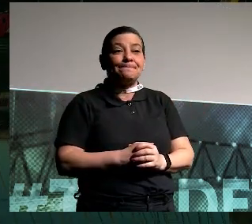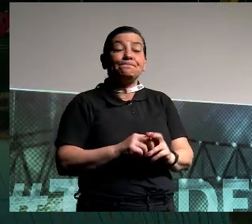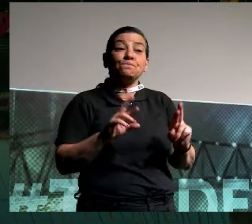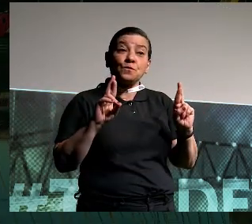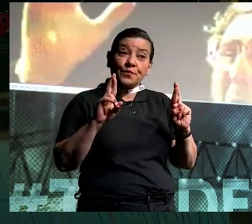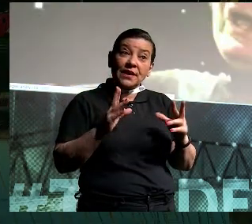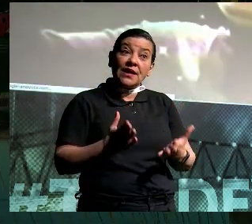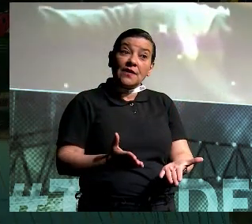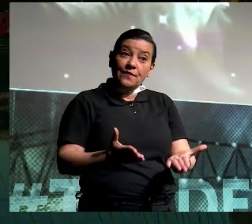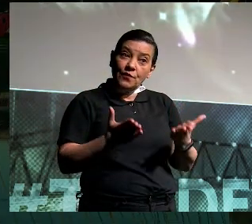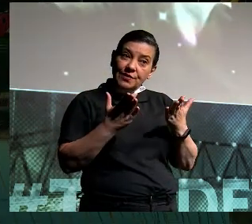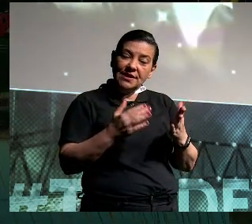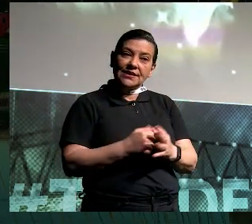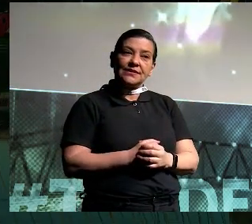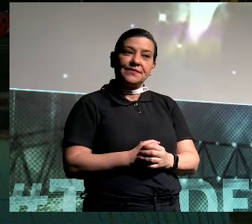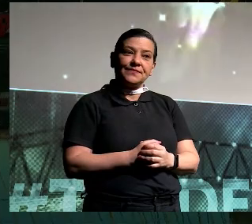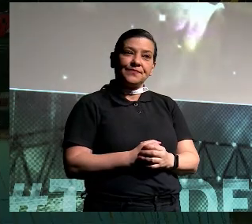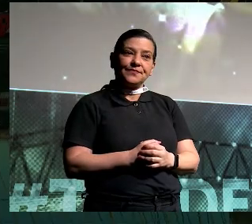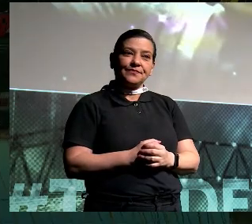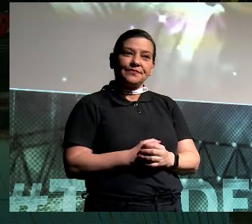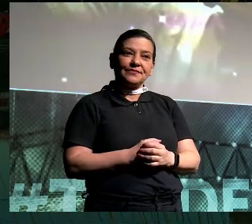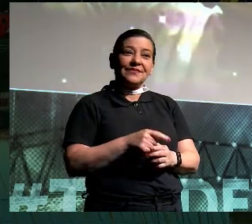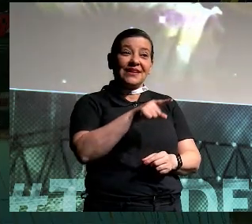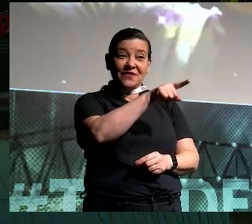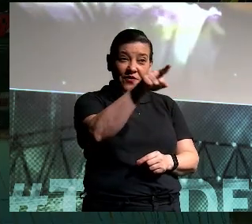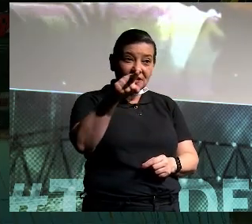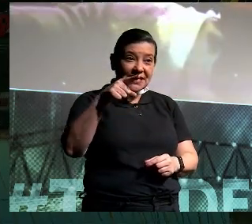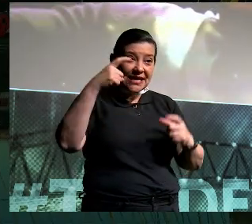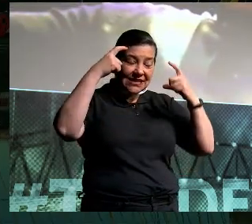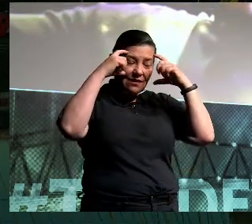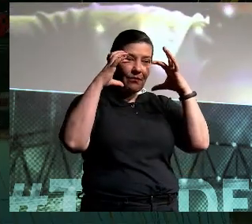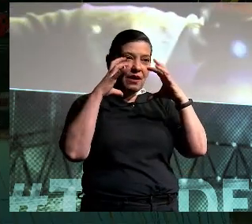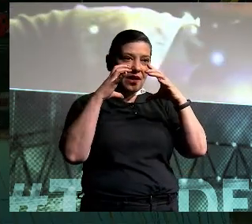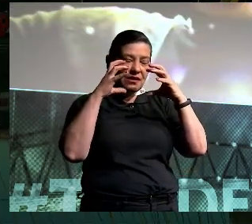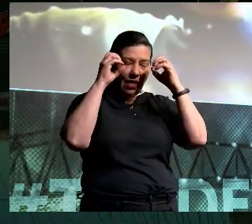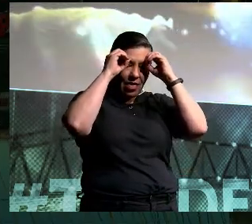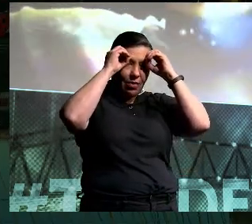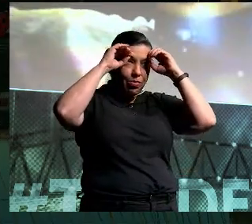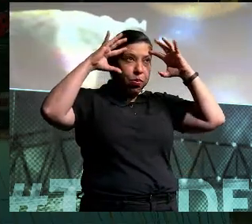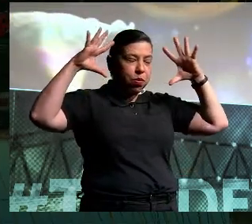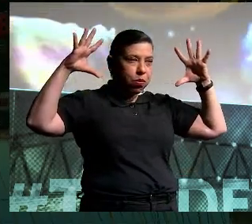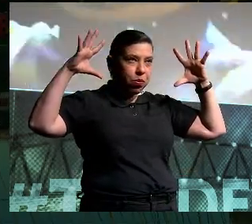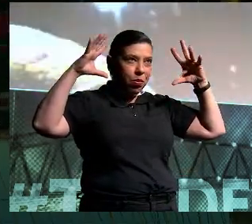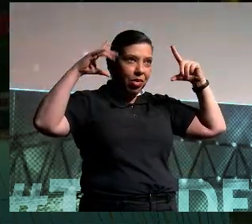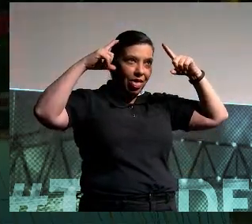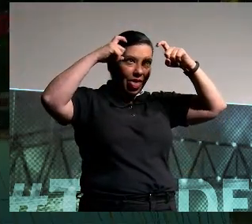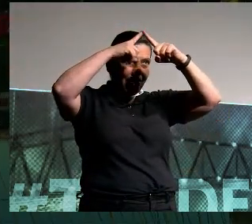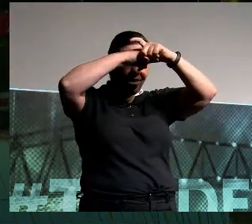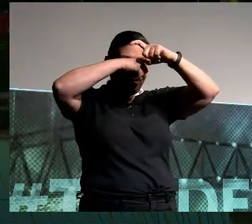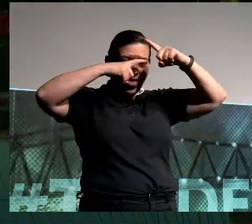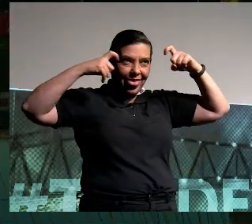espero que vocês tenham saído daqui com a mente de vocês explodidas, mas